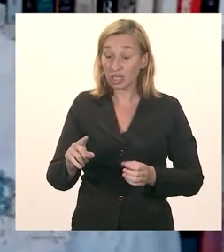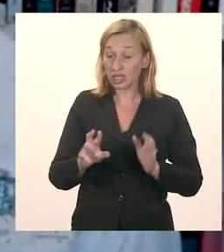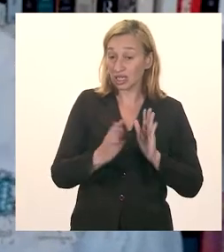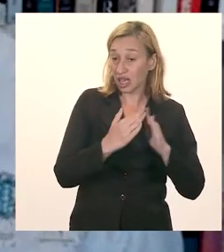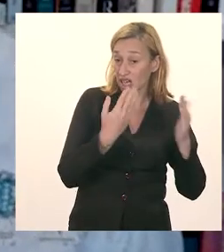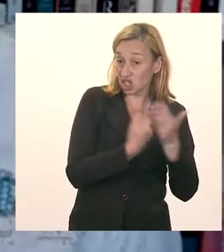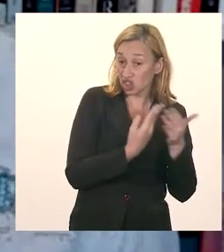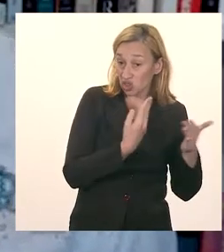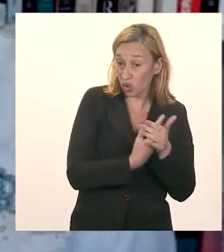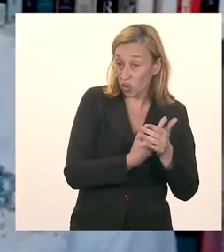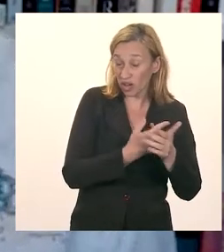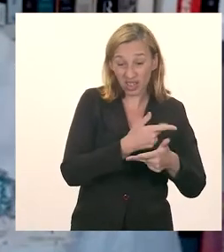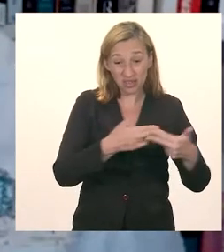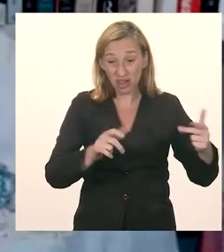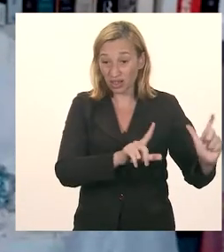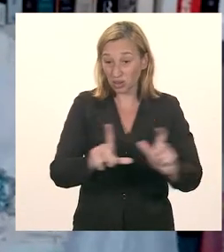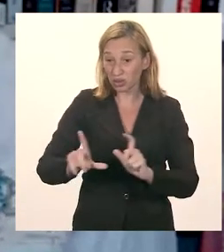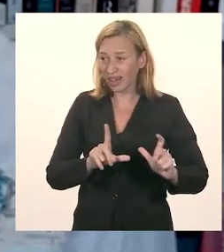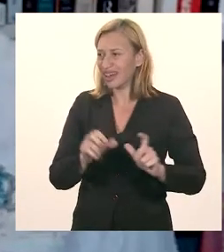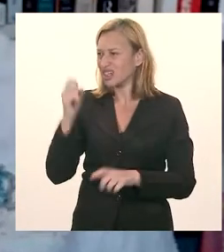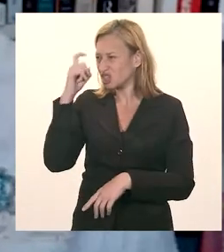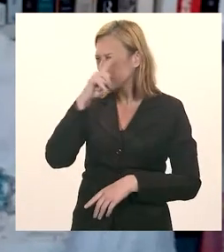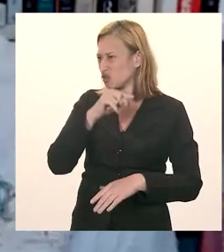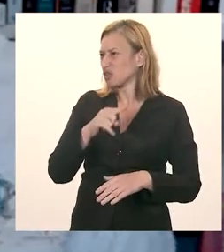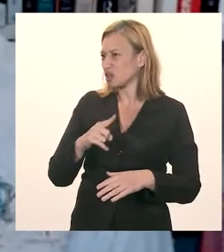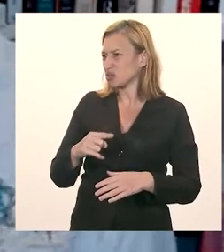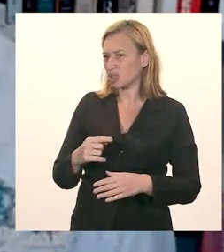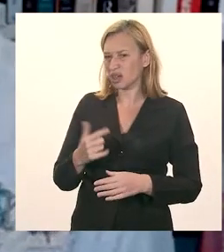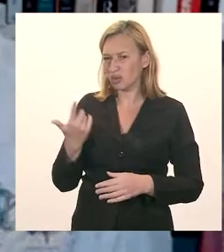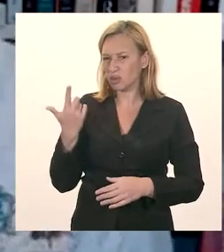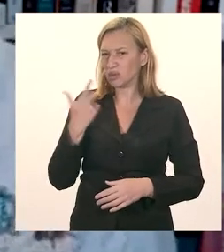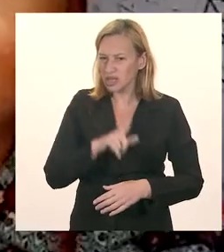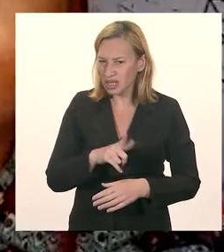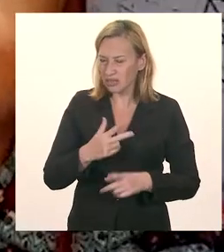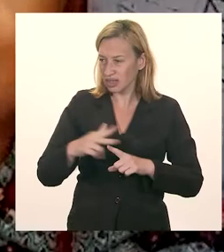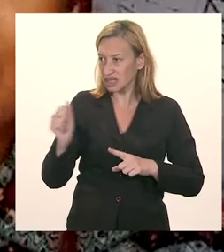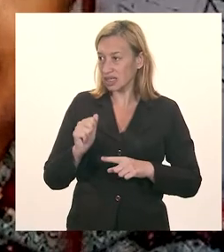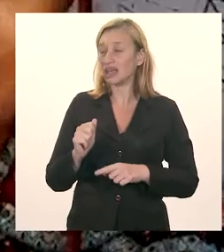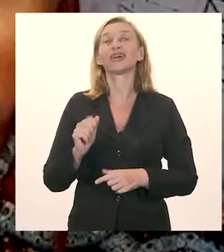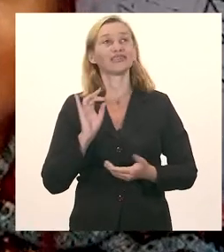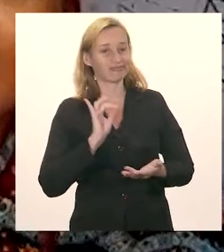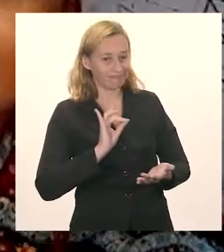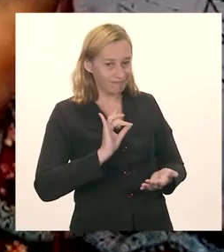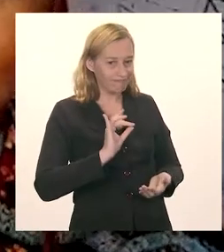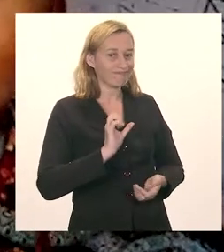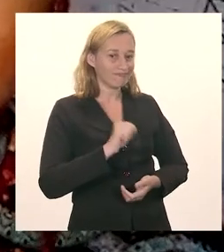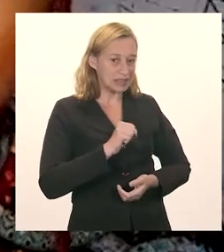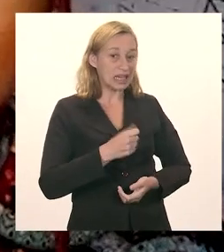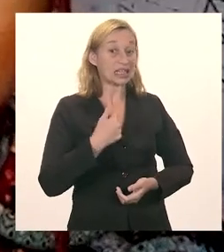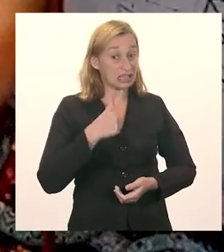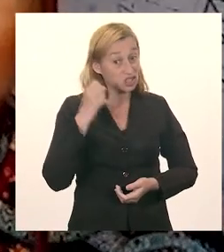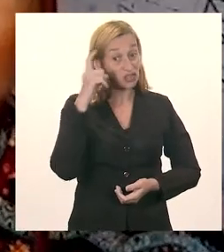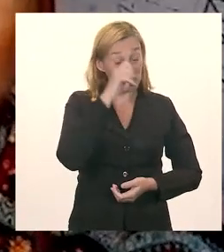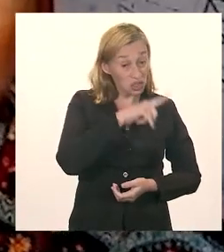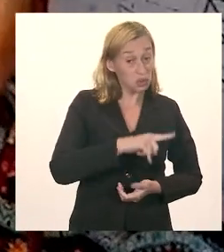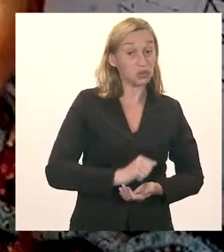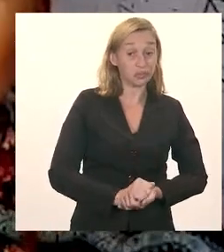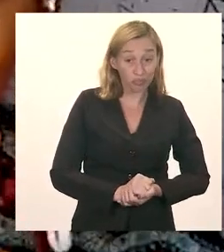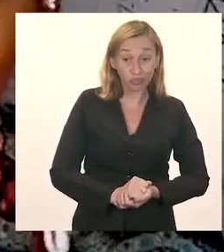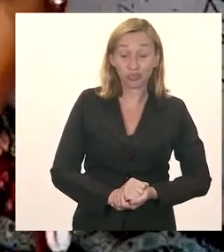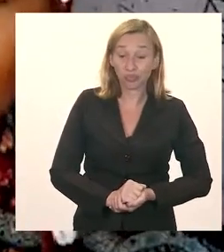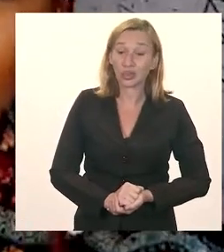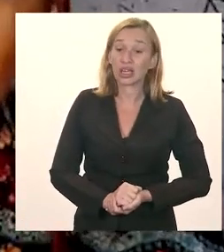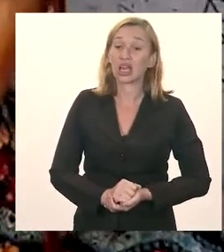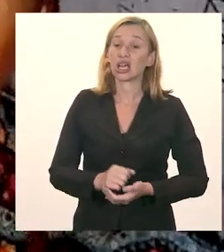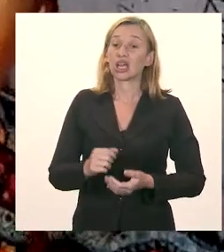reforçado na escola e nos meios de comunicação. E é difícil sair disso, né? Mas você saiu. Totalmente. É difícil porque a